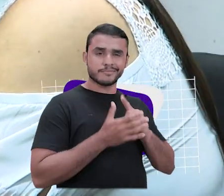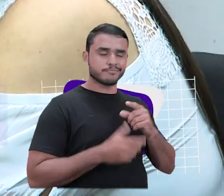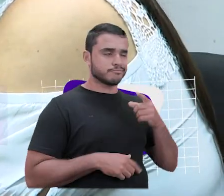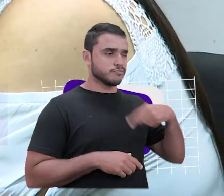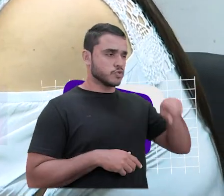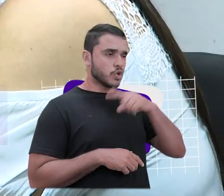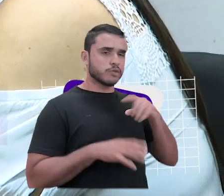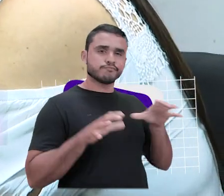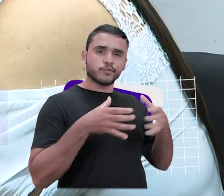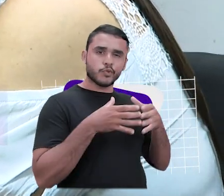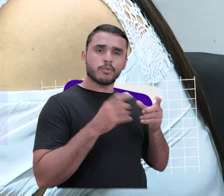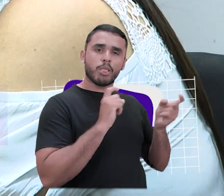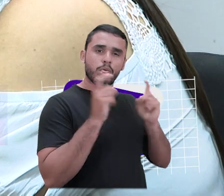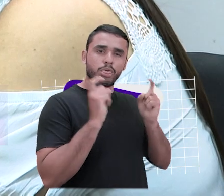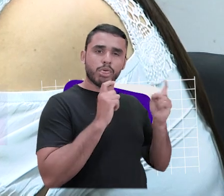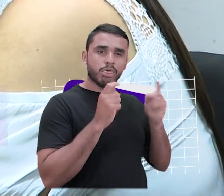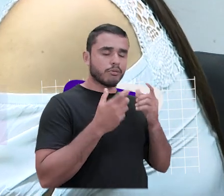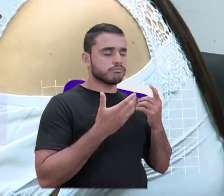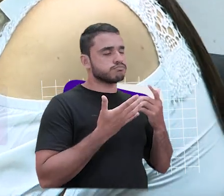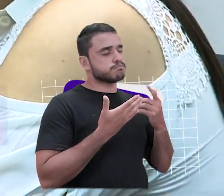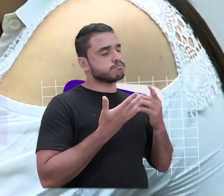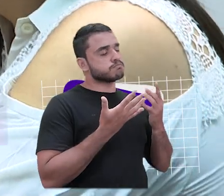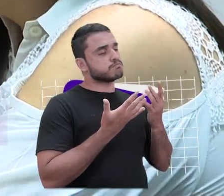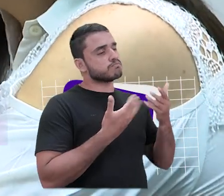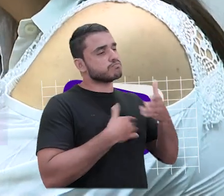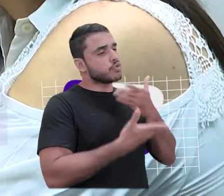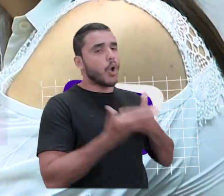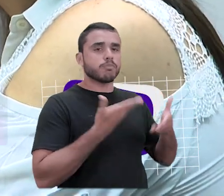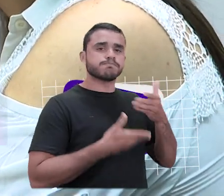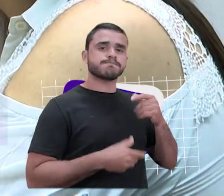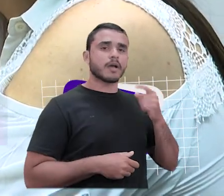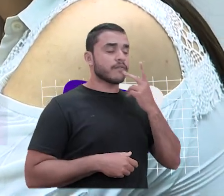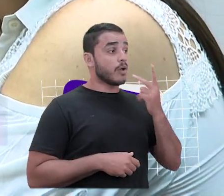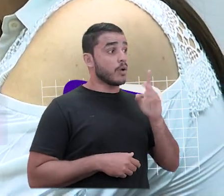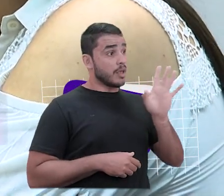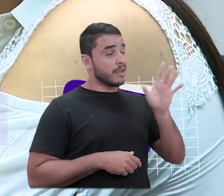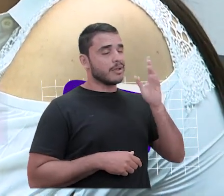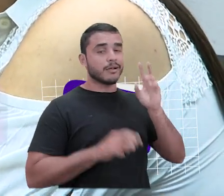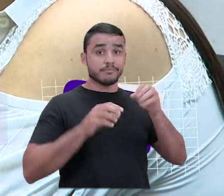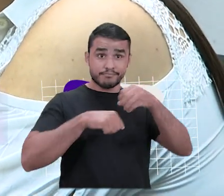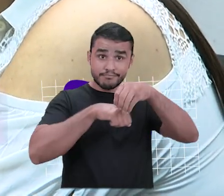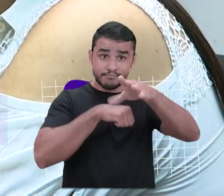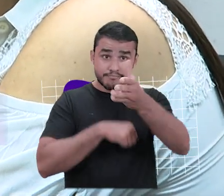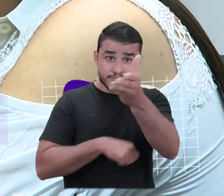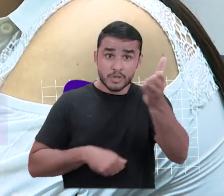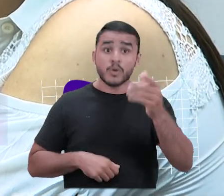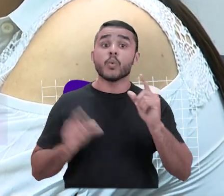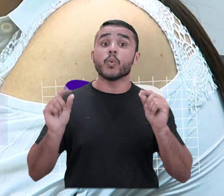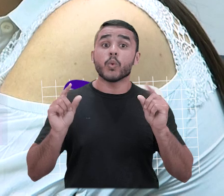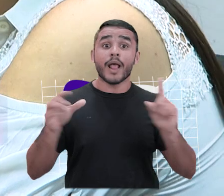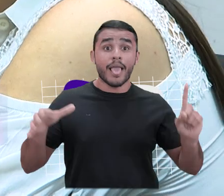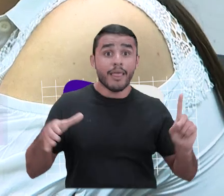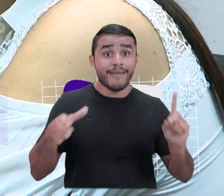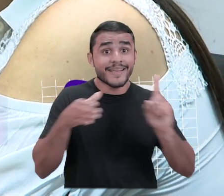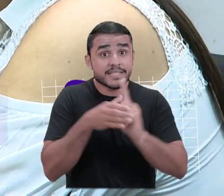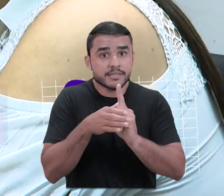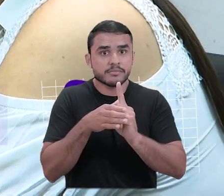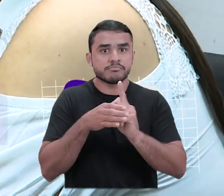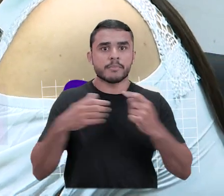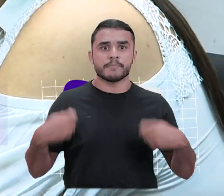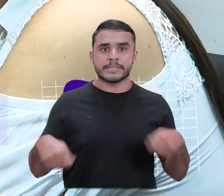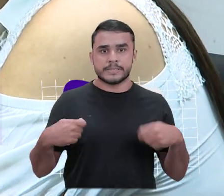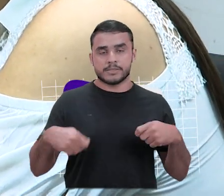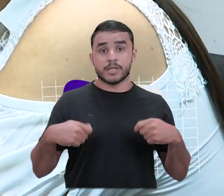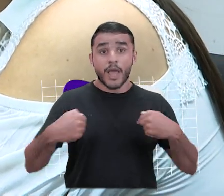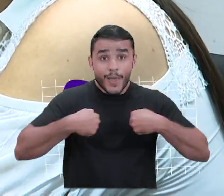essa comunicação, que eu digo integrativa, né? Vai integrar a pessoa. E, assim, foi por isso que eu comecei